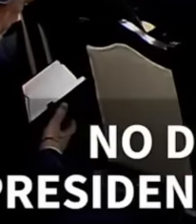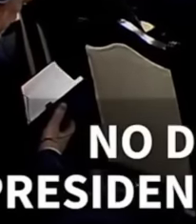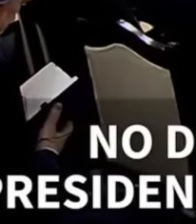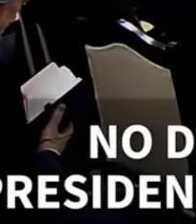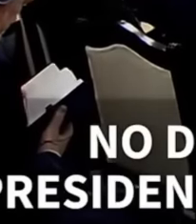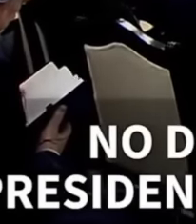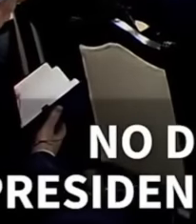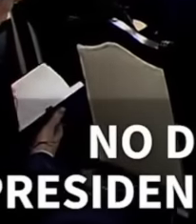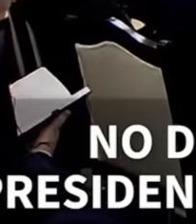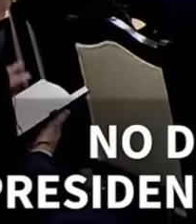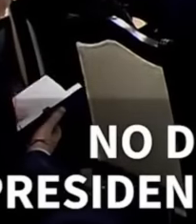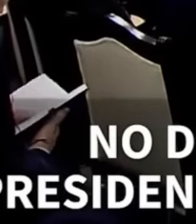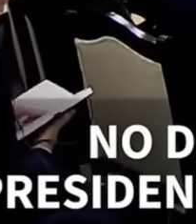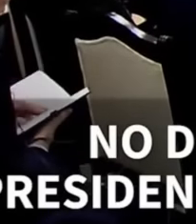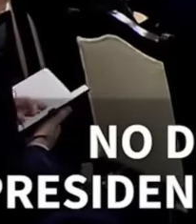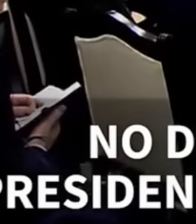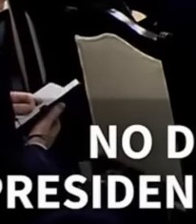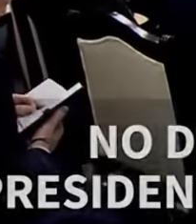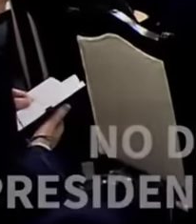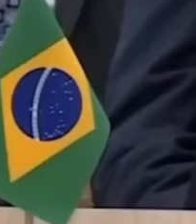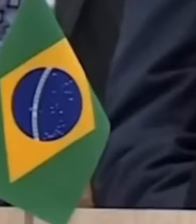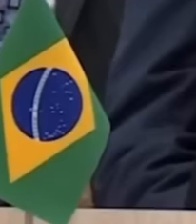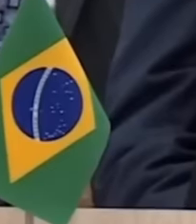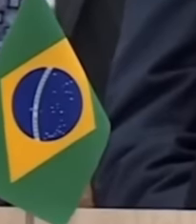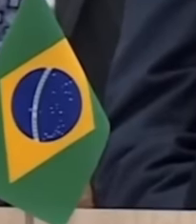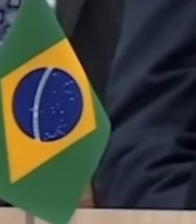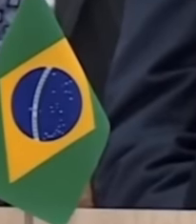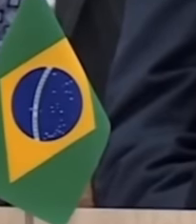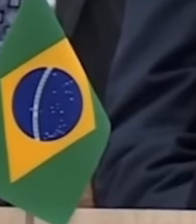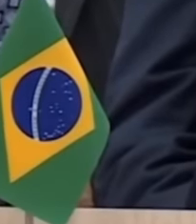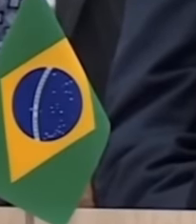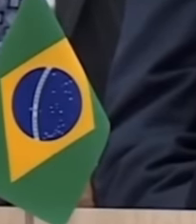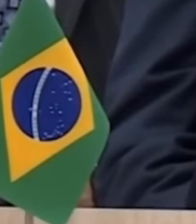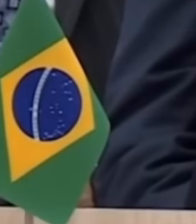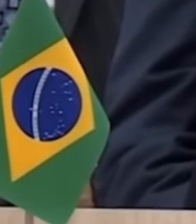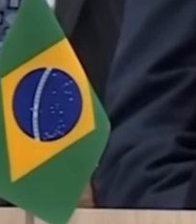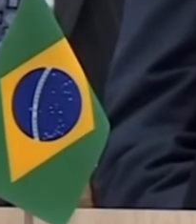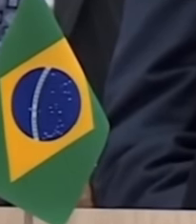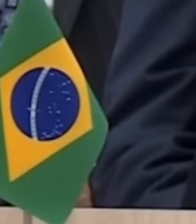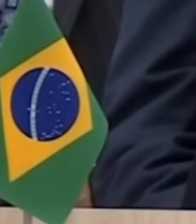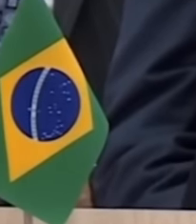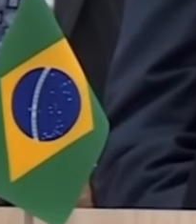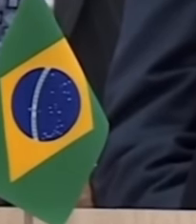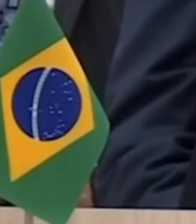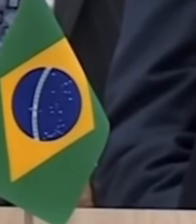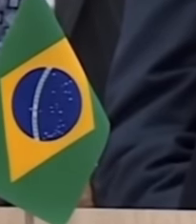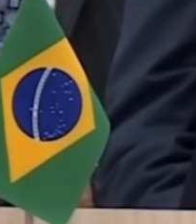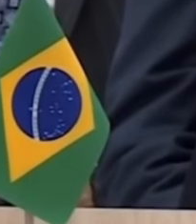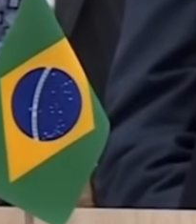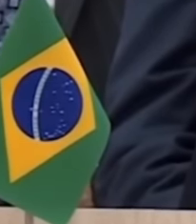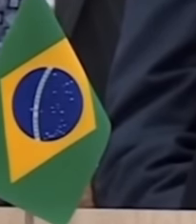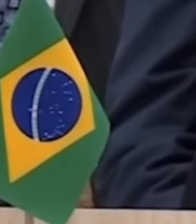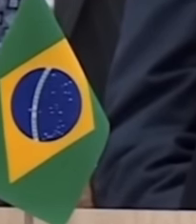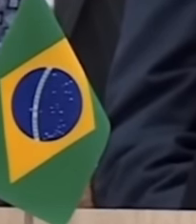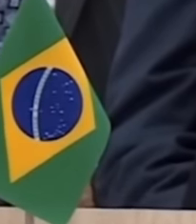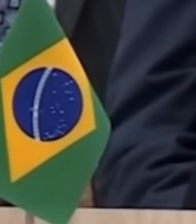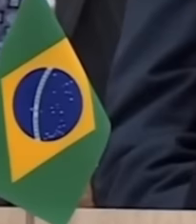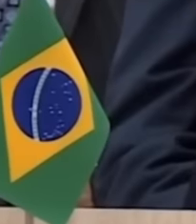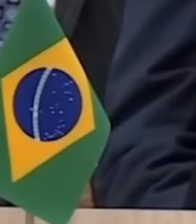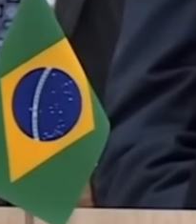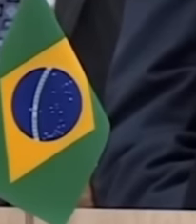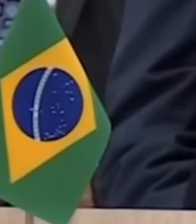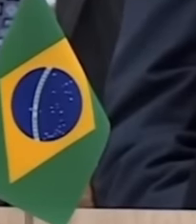A parceria entre os BRICS poderá fomentar a interação entre nossos